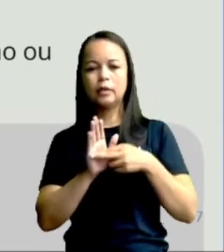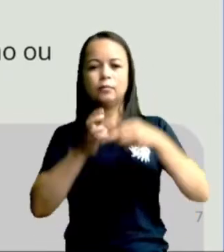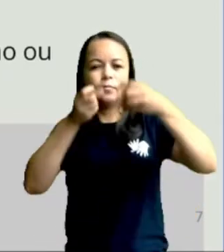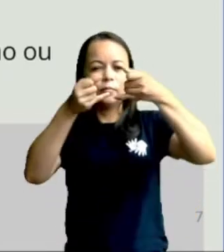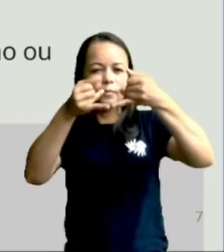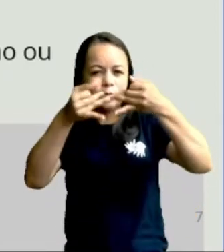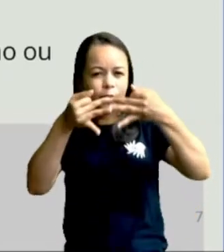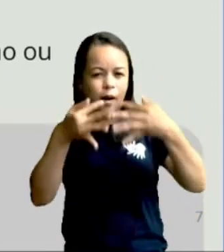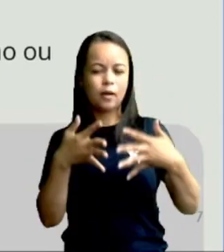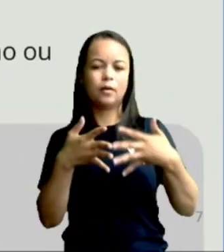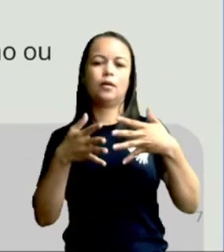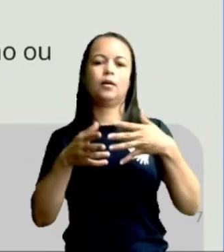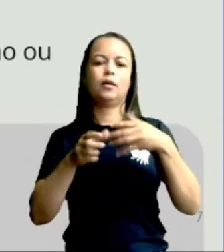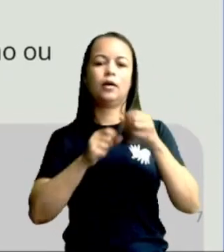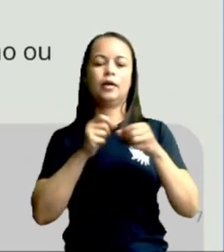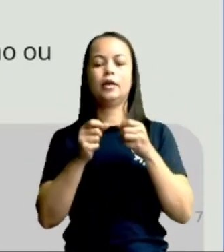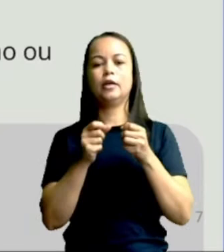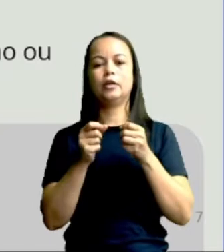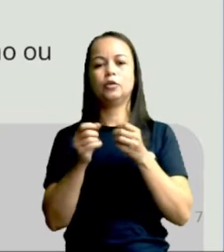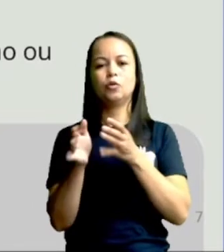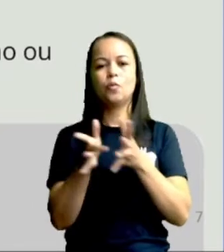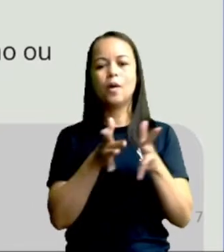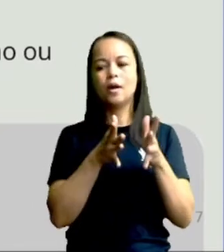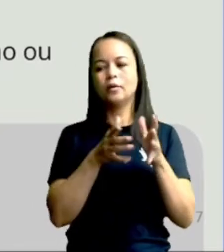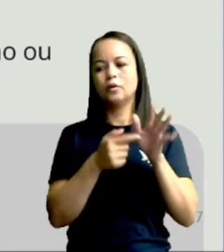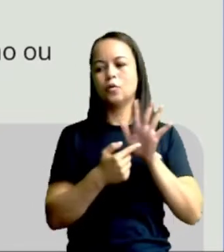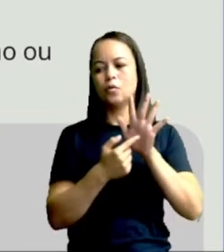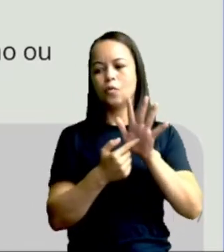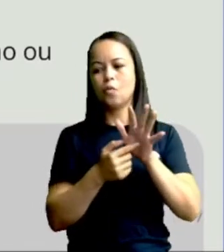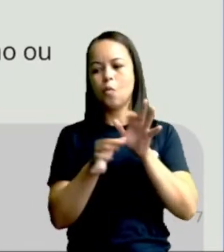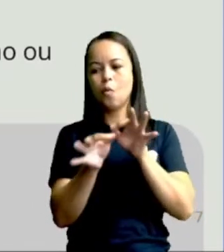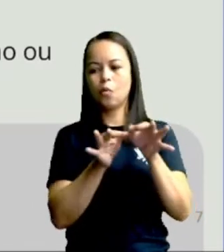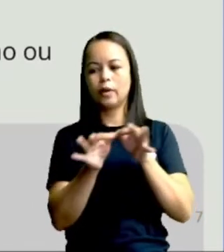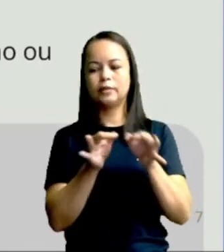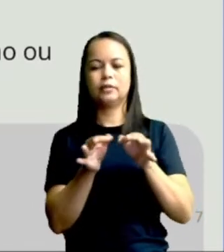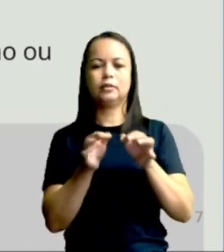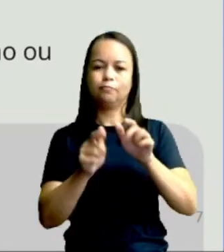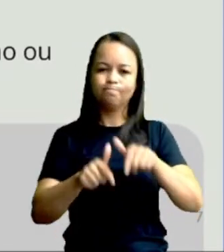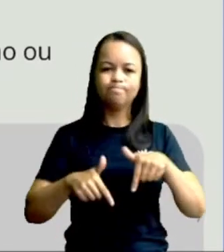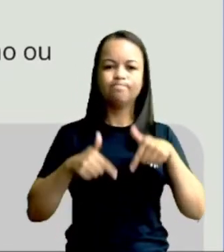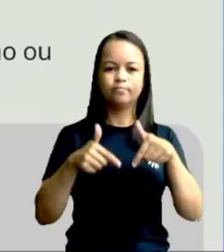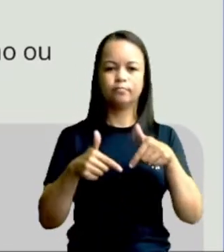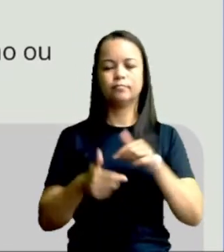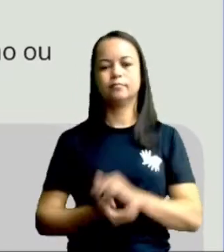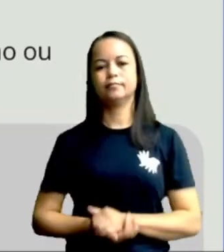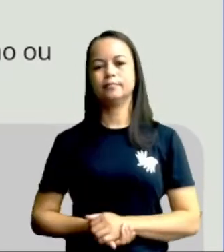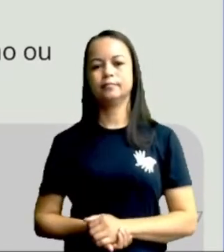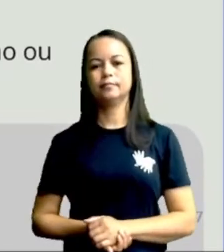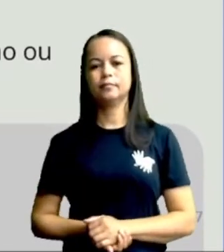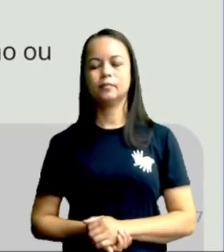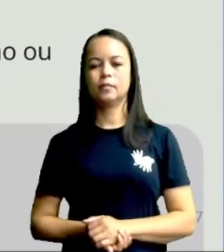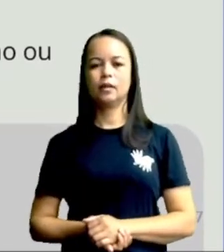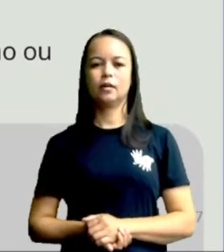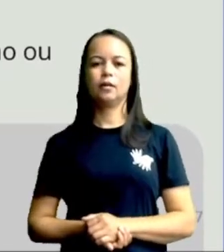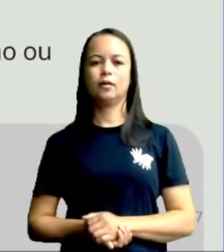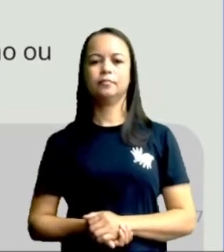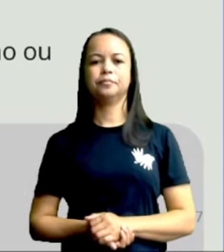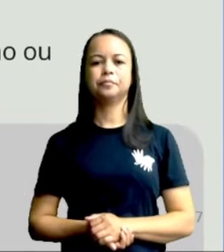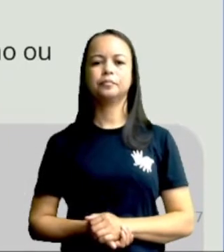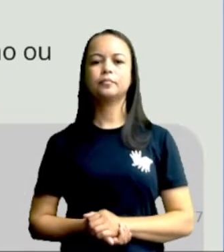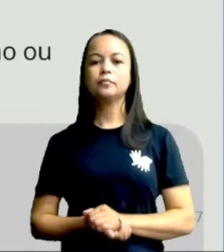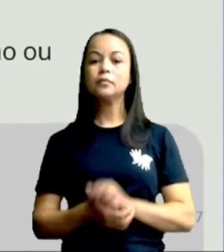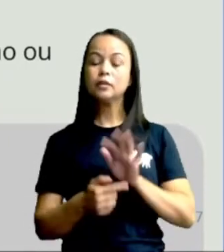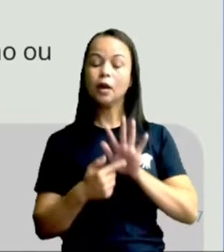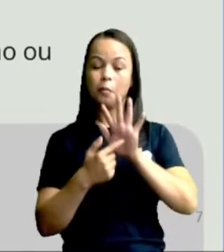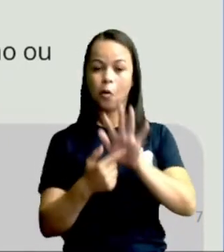explicação e no método para a concretização de uma ação. Ele indica o procedimento para